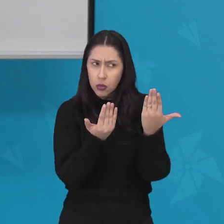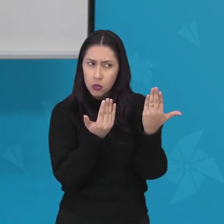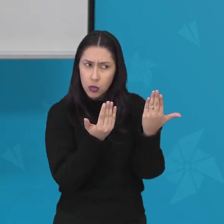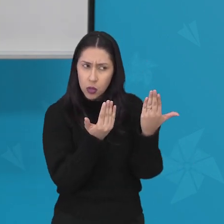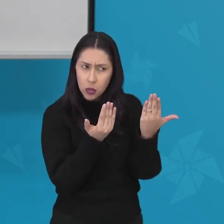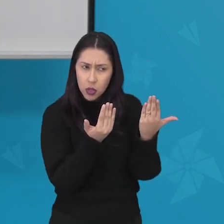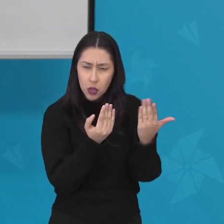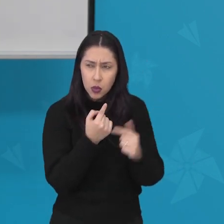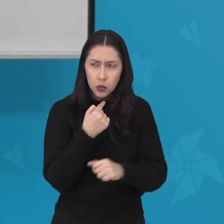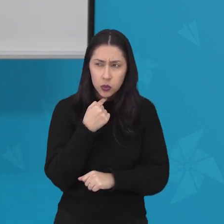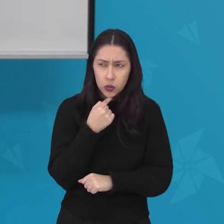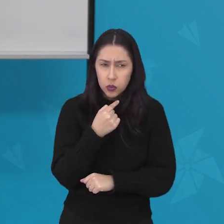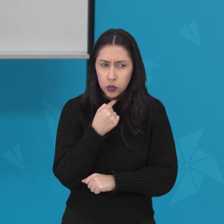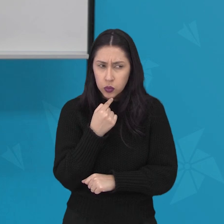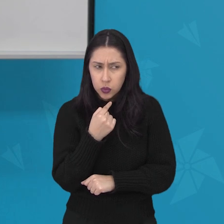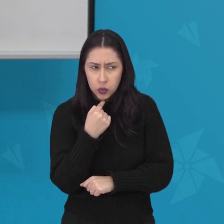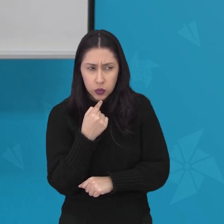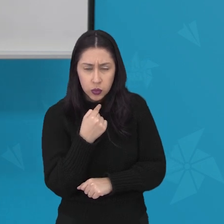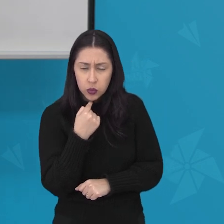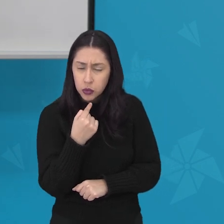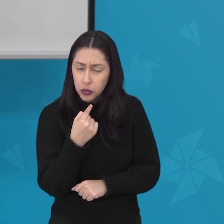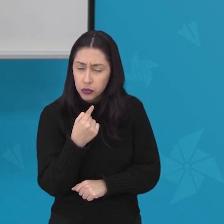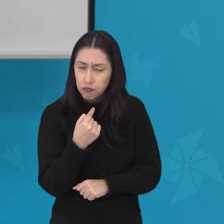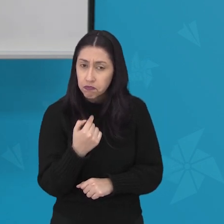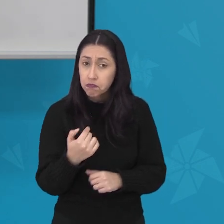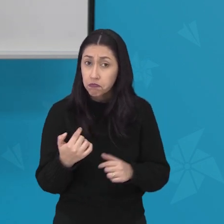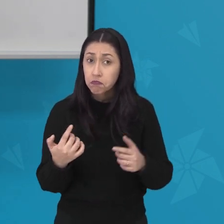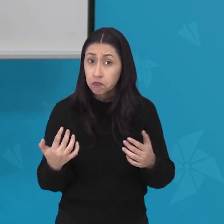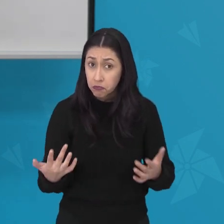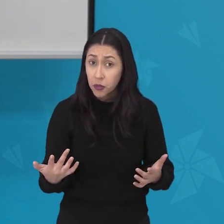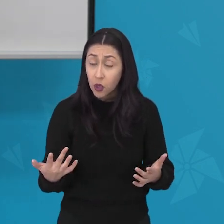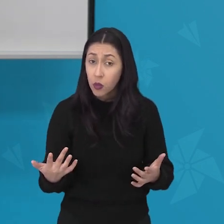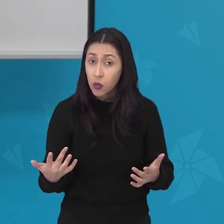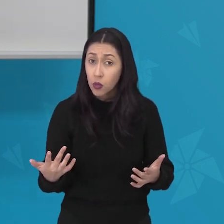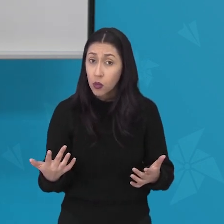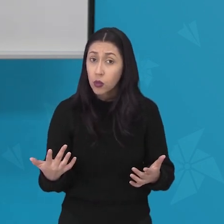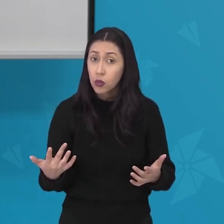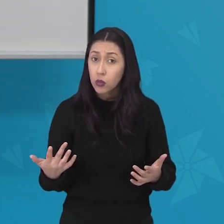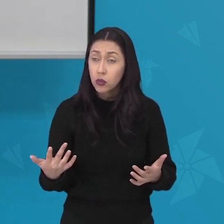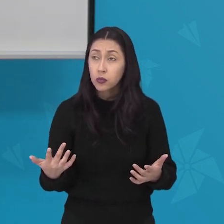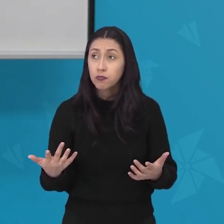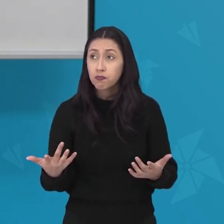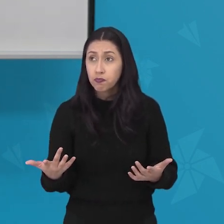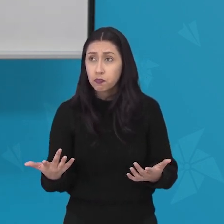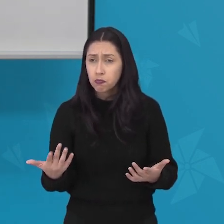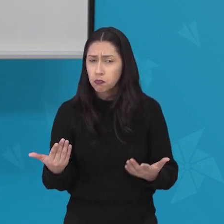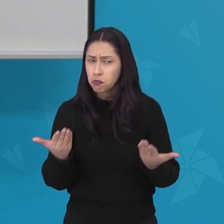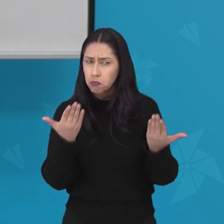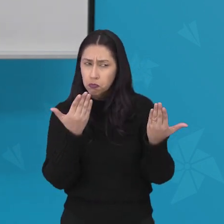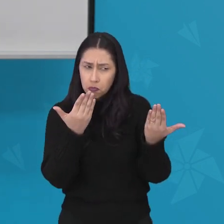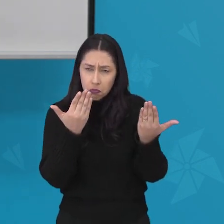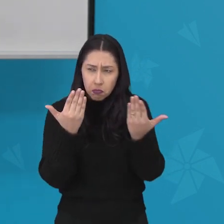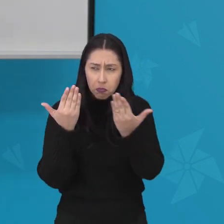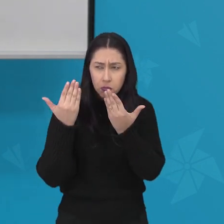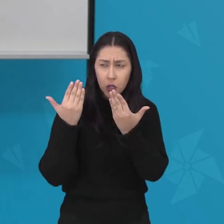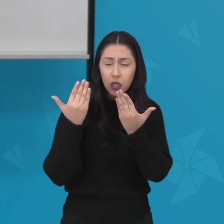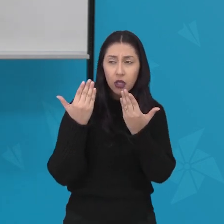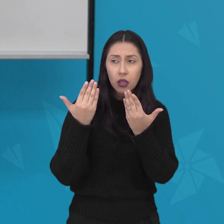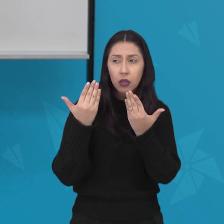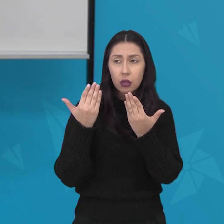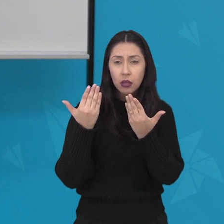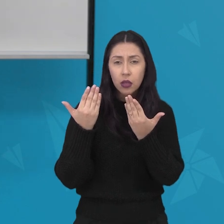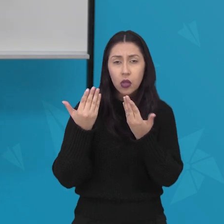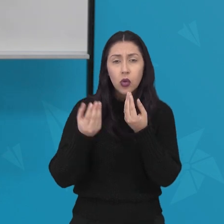tudo aquilo que nós vemos, né? E essa desconfiança, em parte, ela passa pela maneira como os nossos